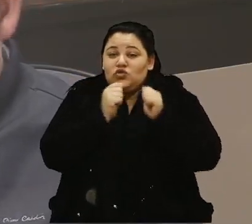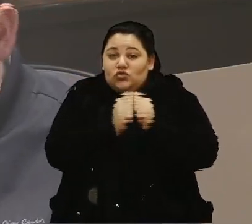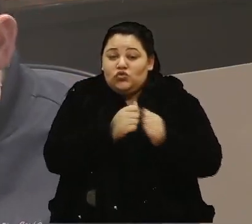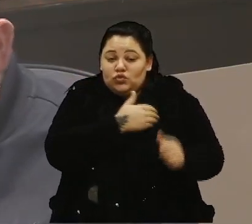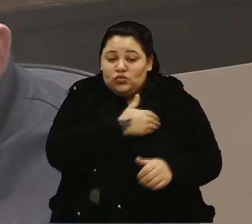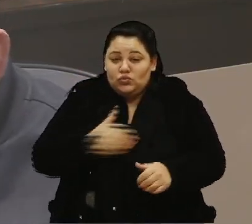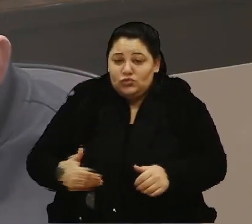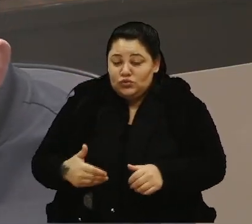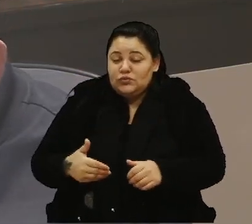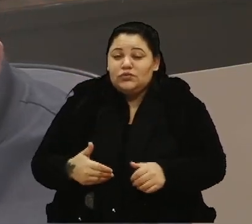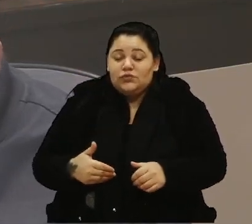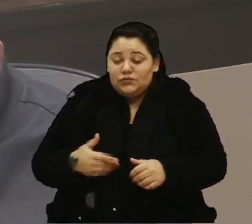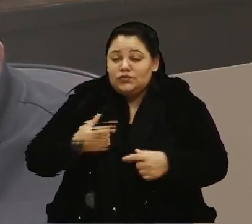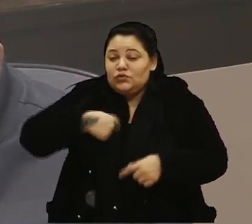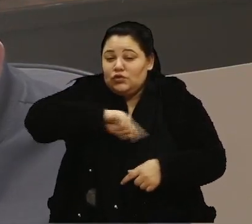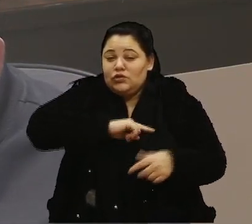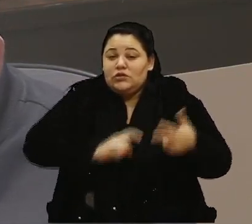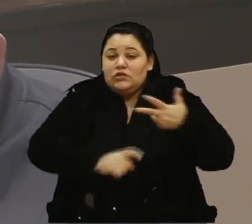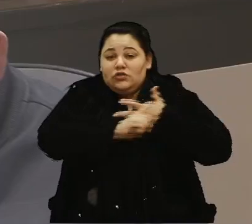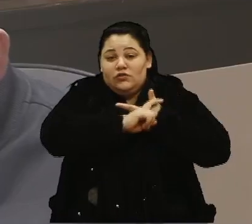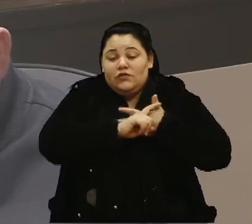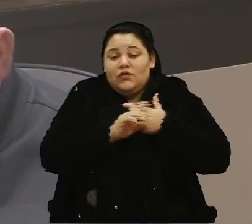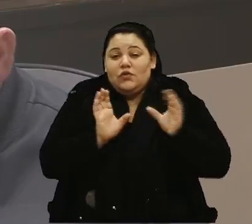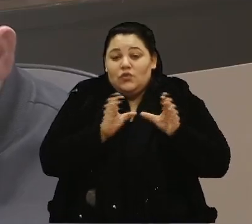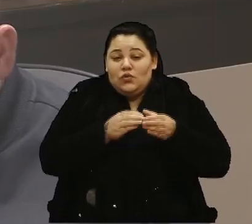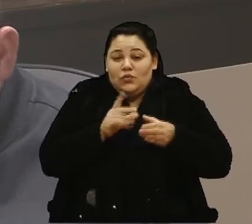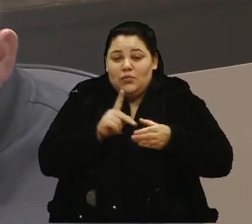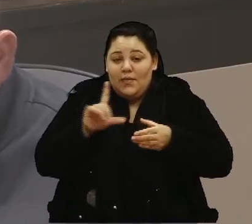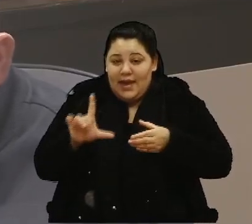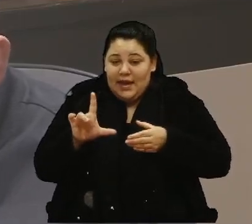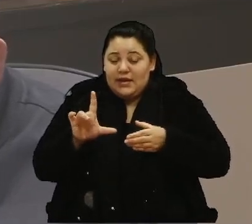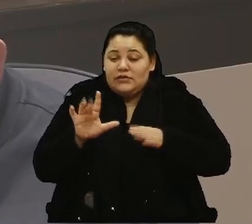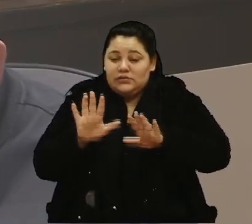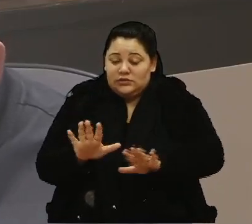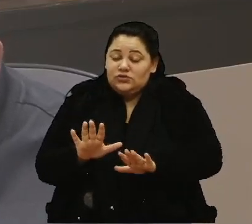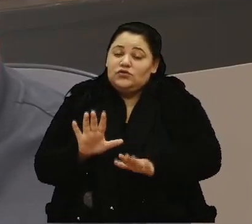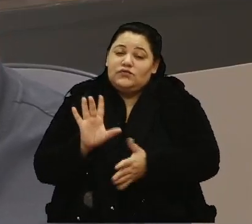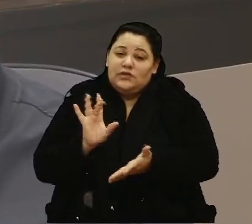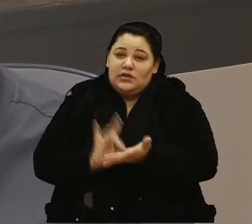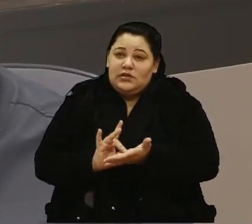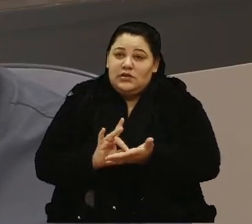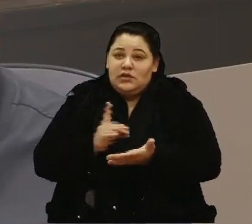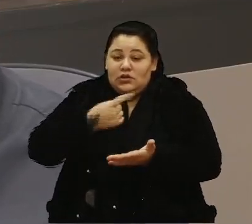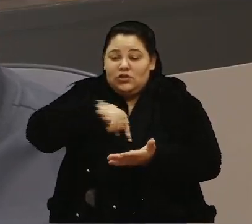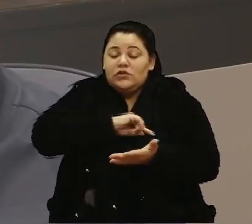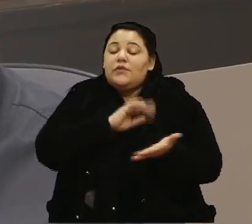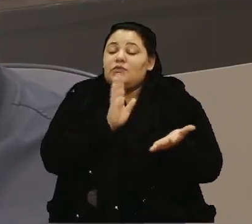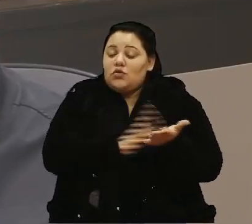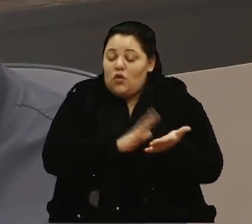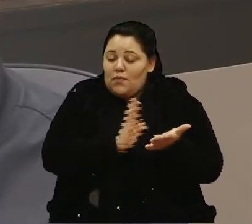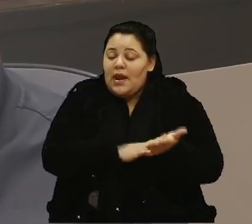nosso executivo, e a bancada do PL aqui deixa registrado que vai também comprar essa briga e cobrar o poder